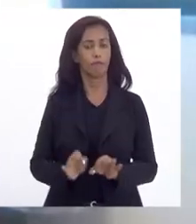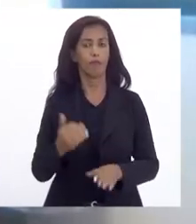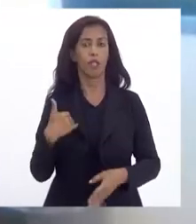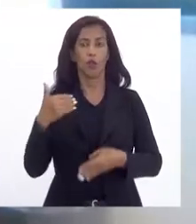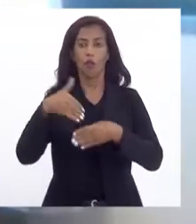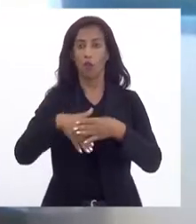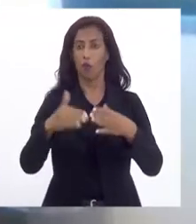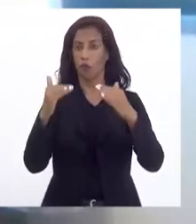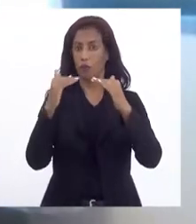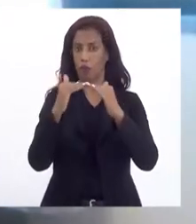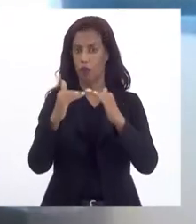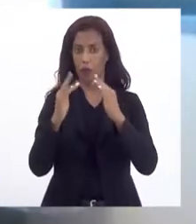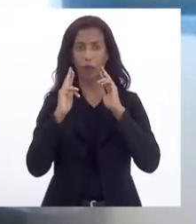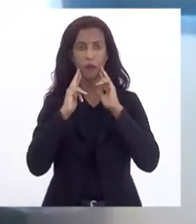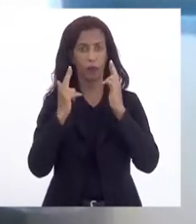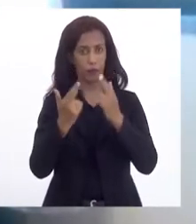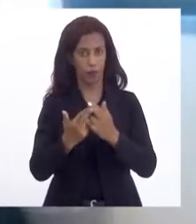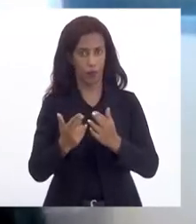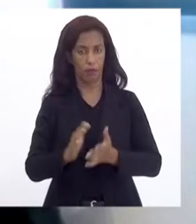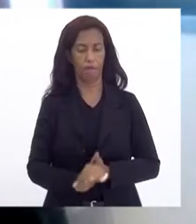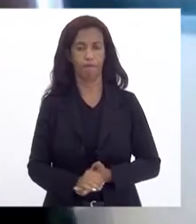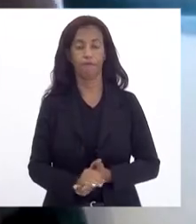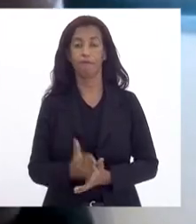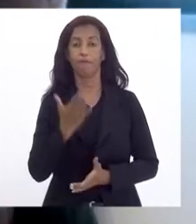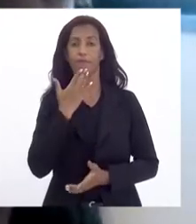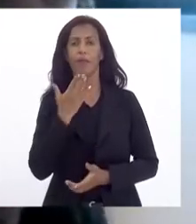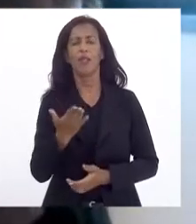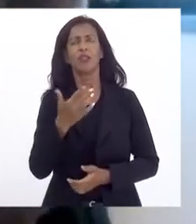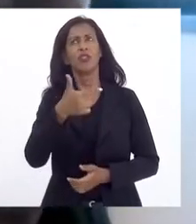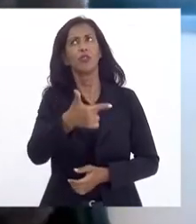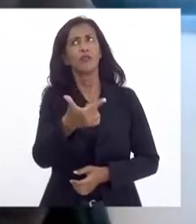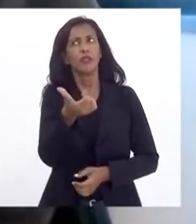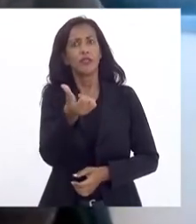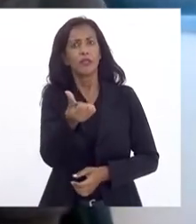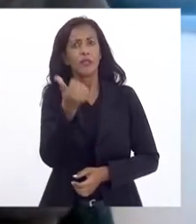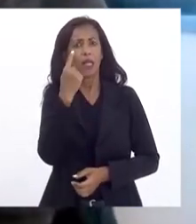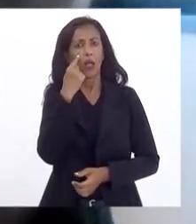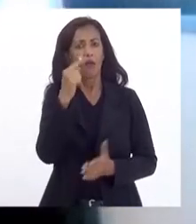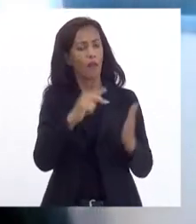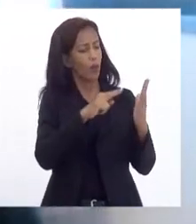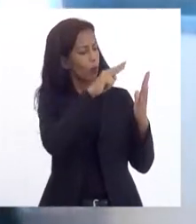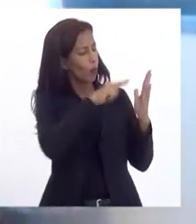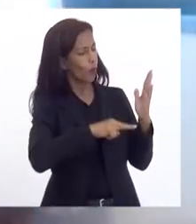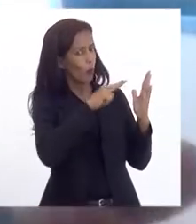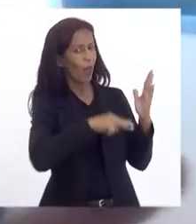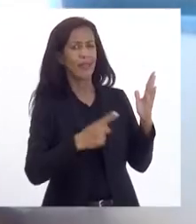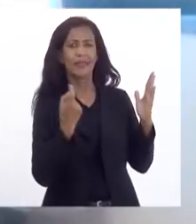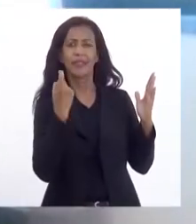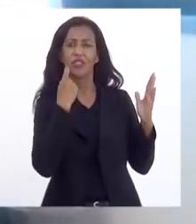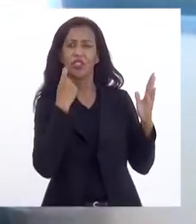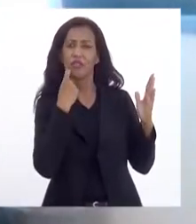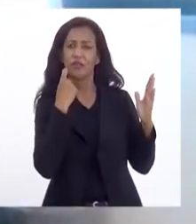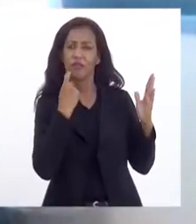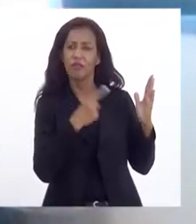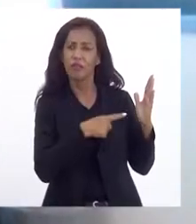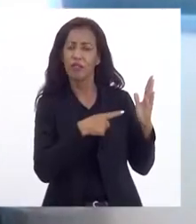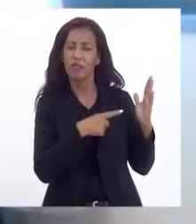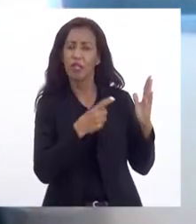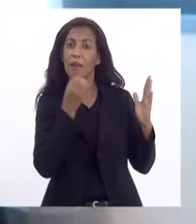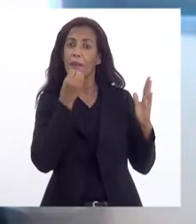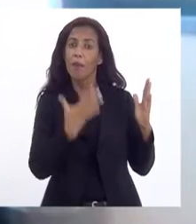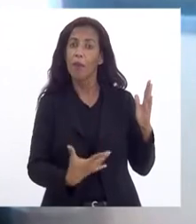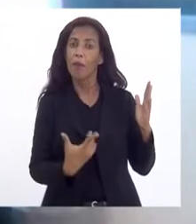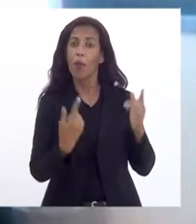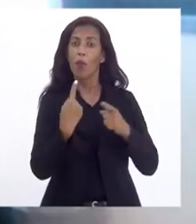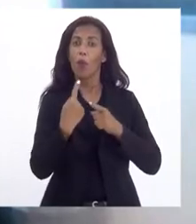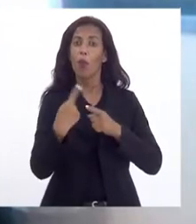voto favorável à audiência. Sugiro dia 26, que eu estou vendo aqui, que é uma sexta-feira, que é um dia bom porque não